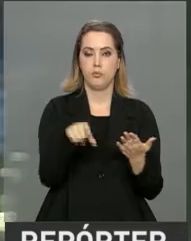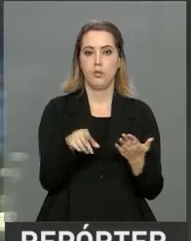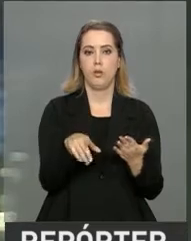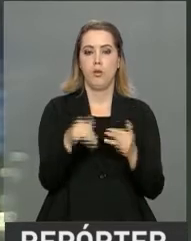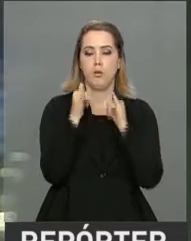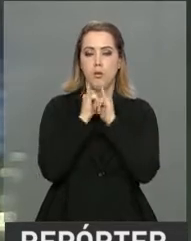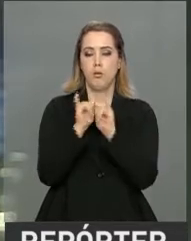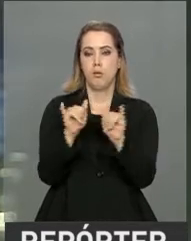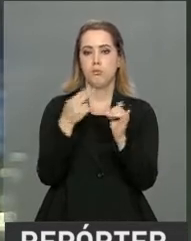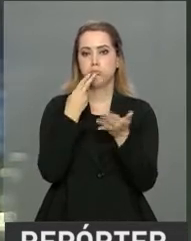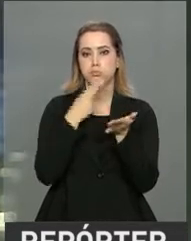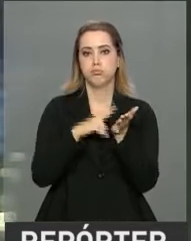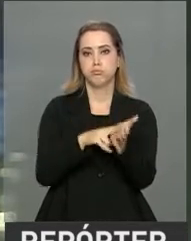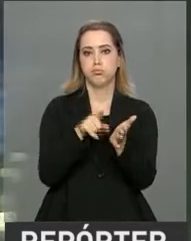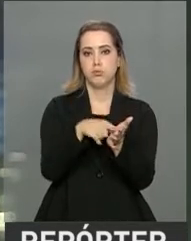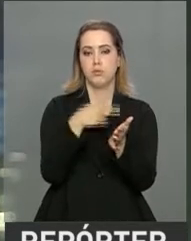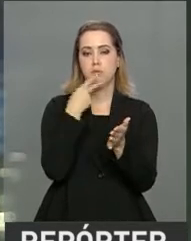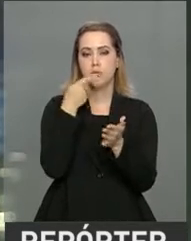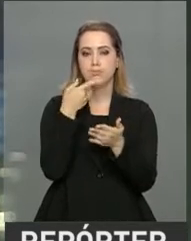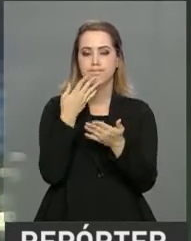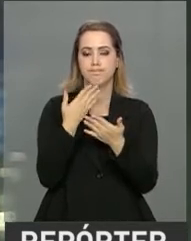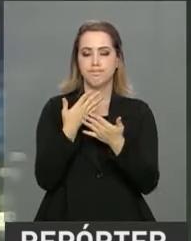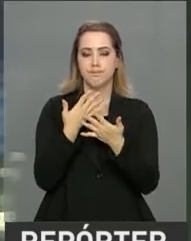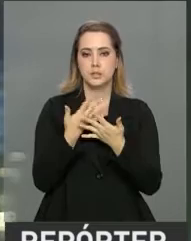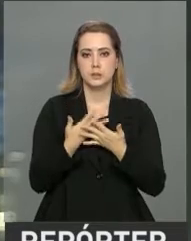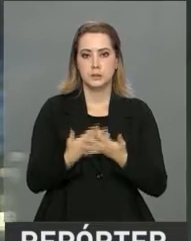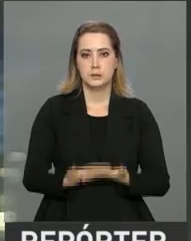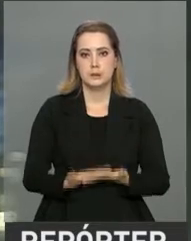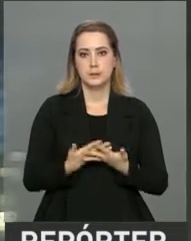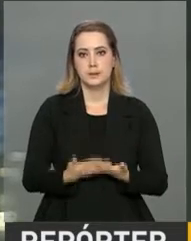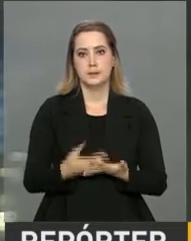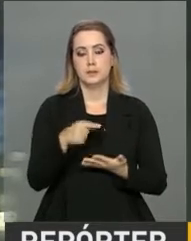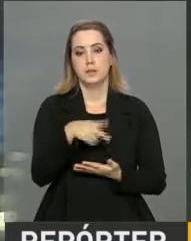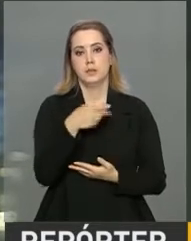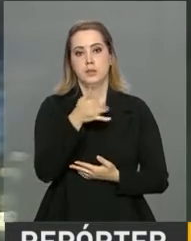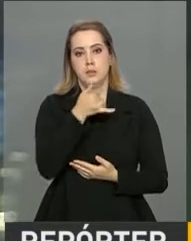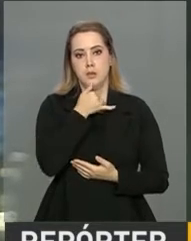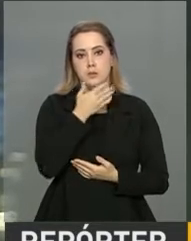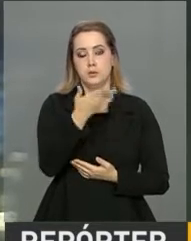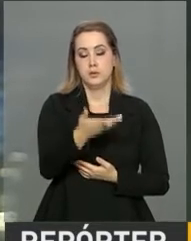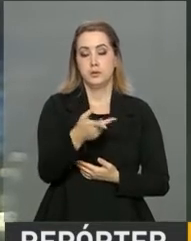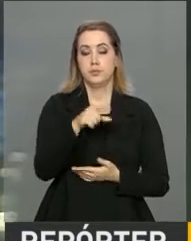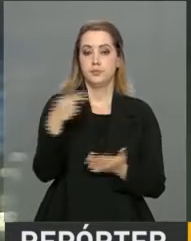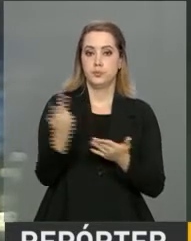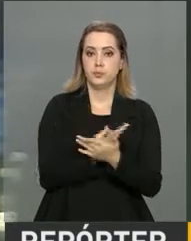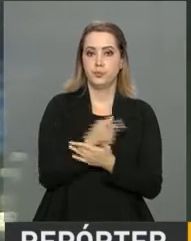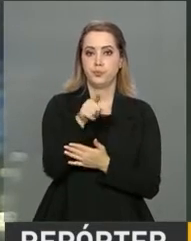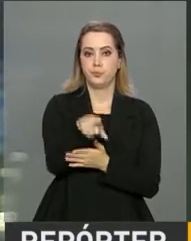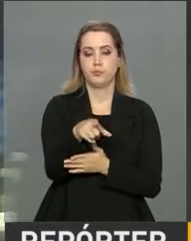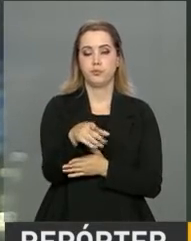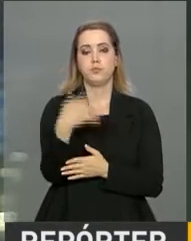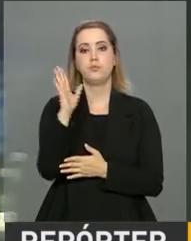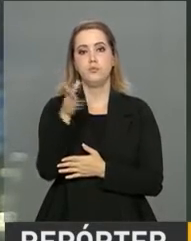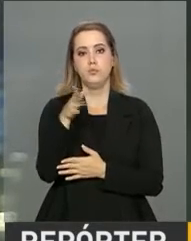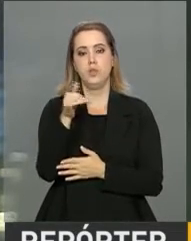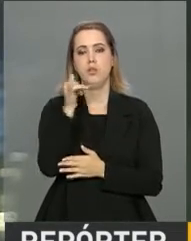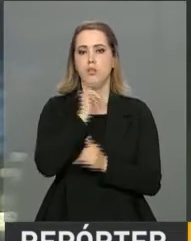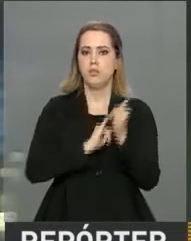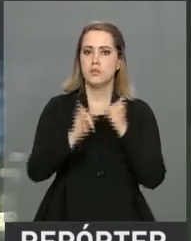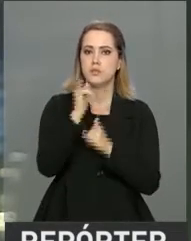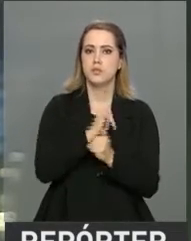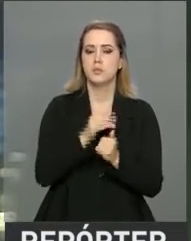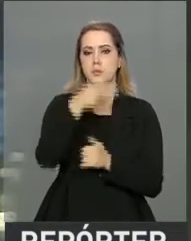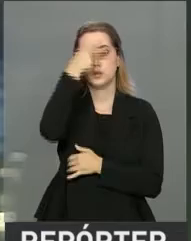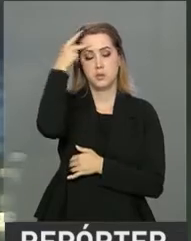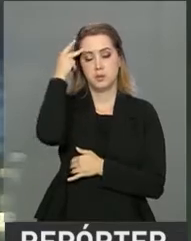nota, o governo brasileiro manifesta pesar pelo ocorrido e afirma que, segundo as informações obtidas até o momento, os